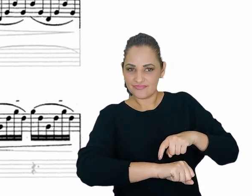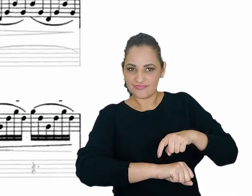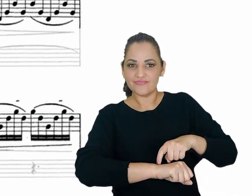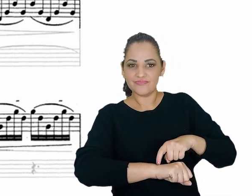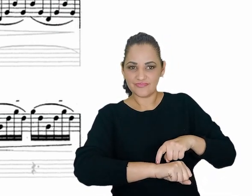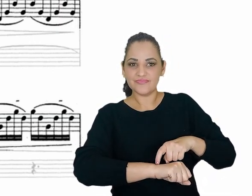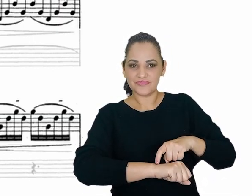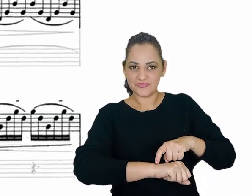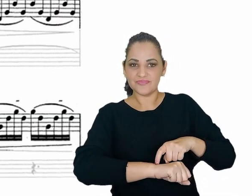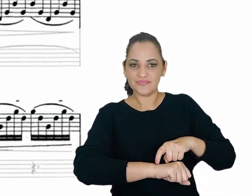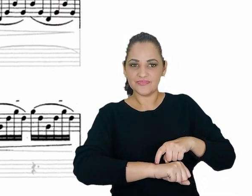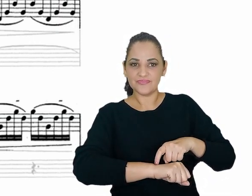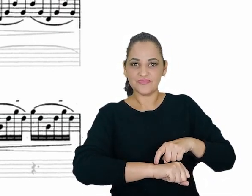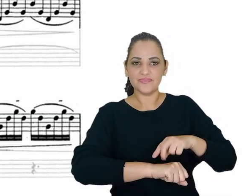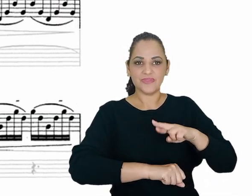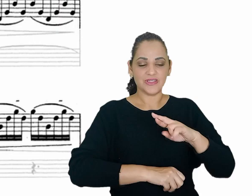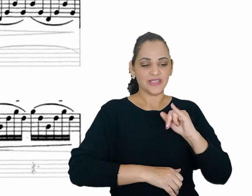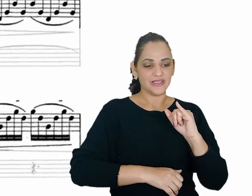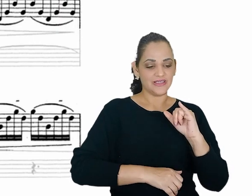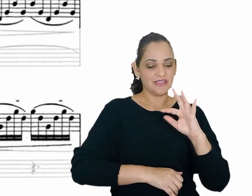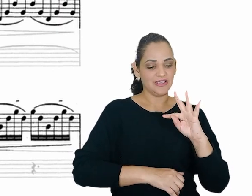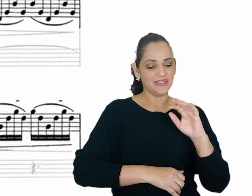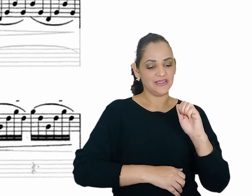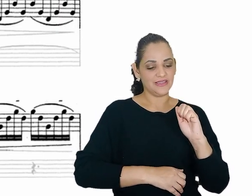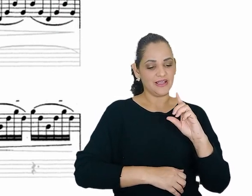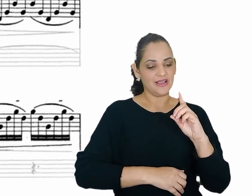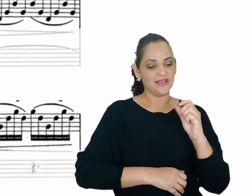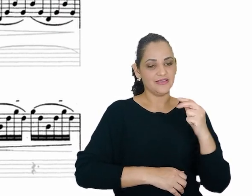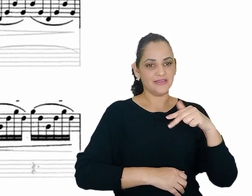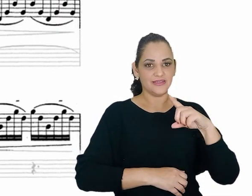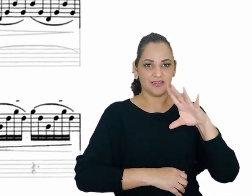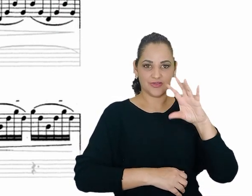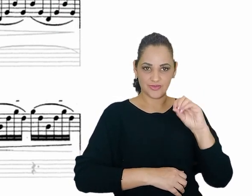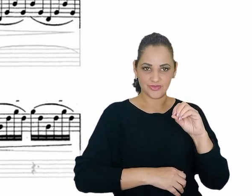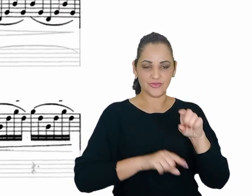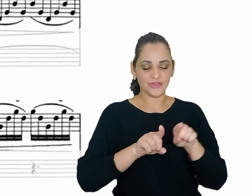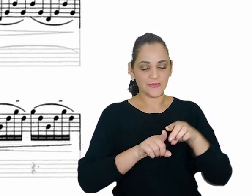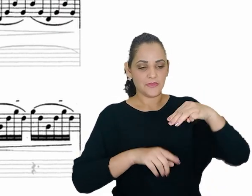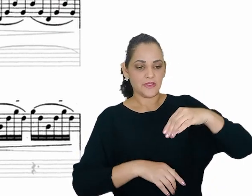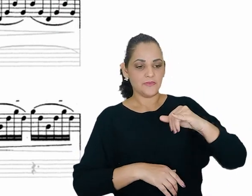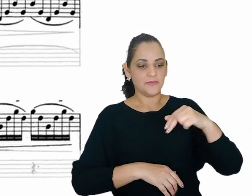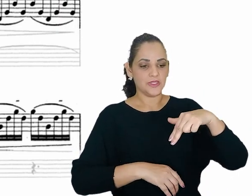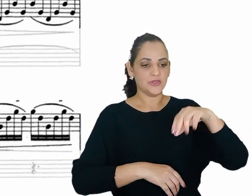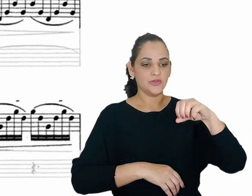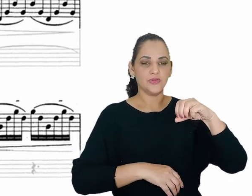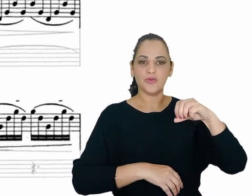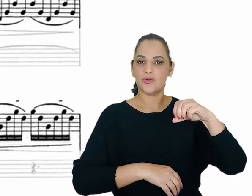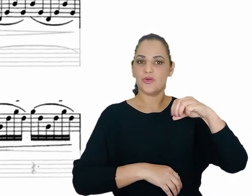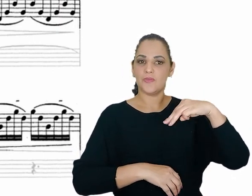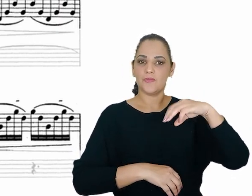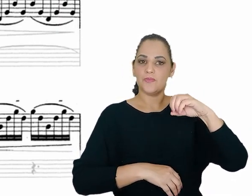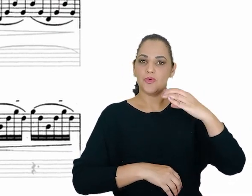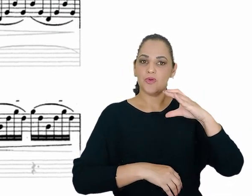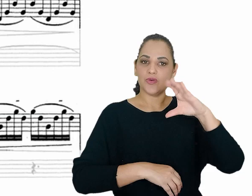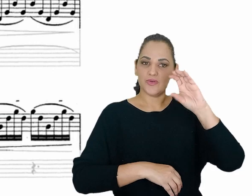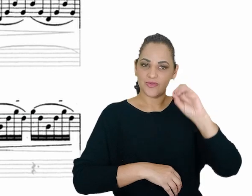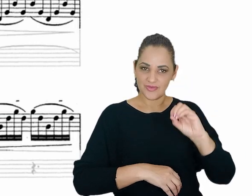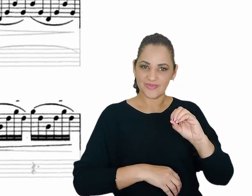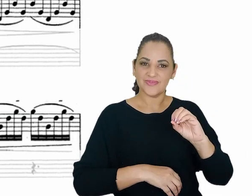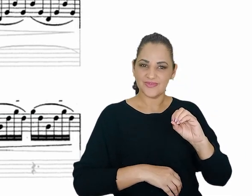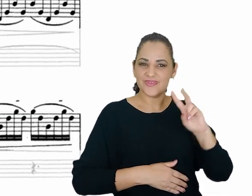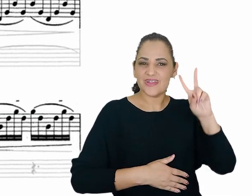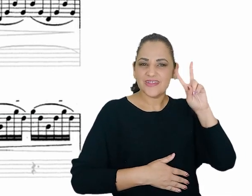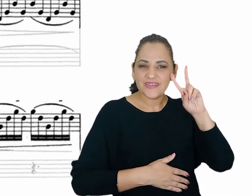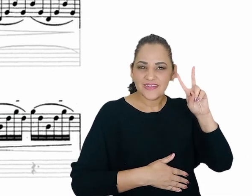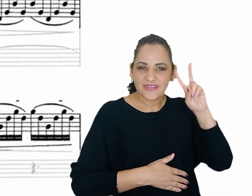entre ritardando e meno moço. E se pudermos fazer uma comparação, esta escrita pianística nos traz